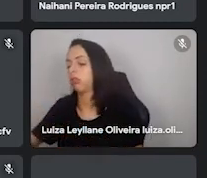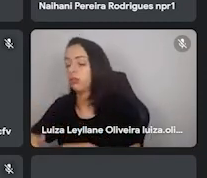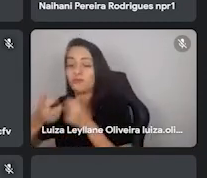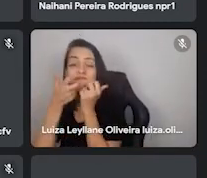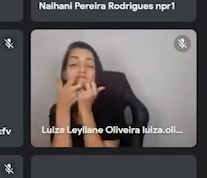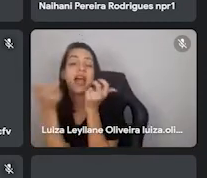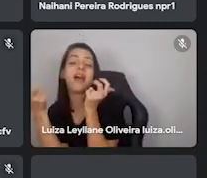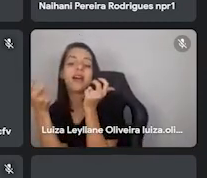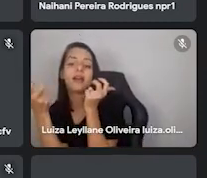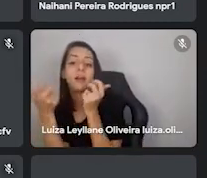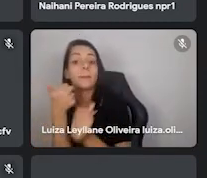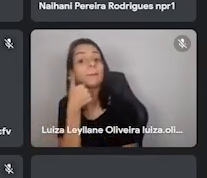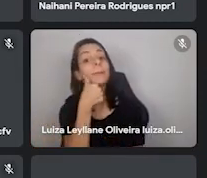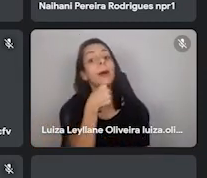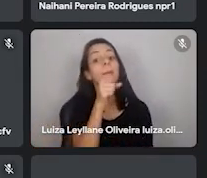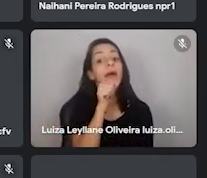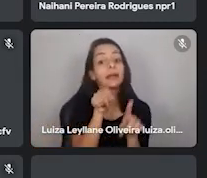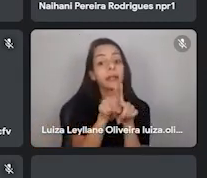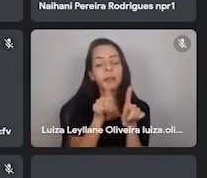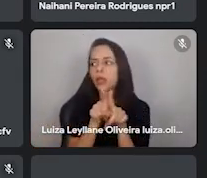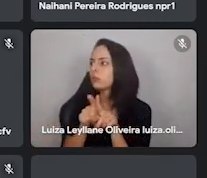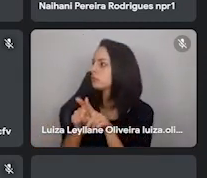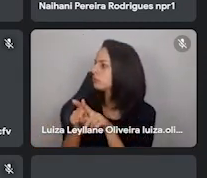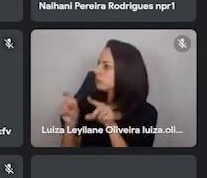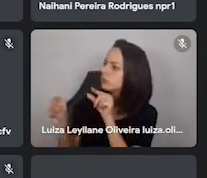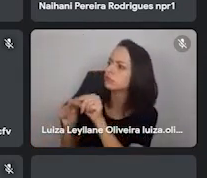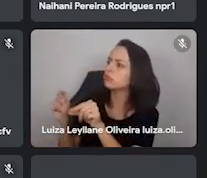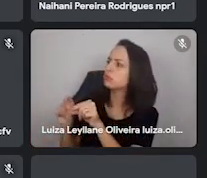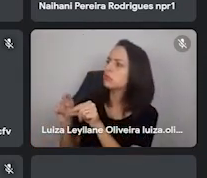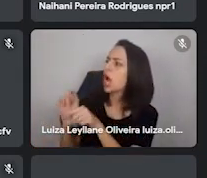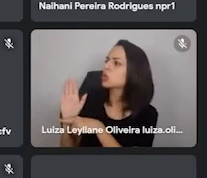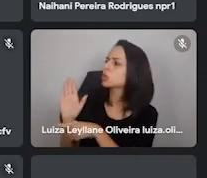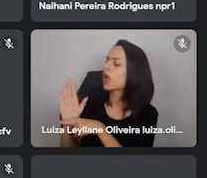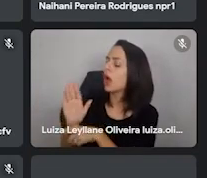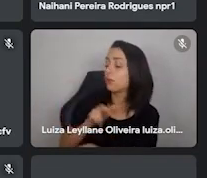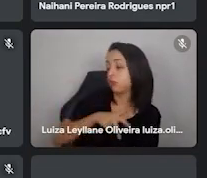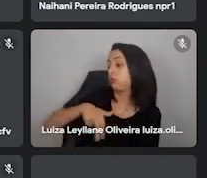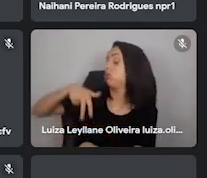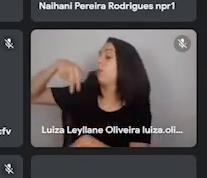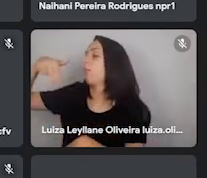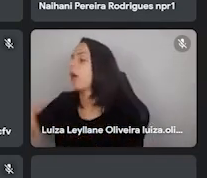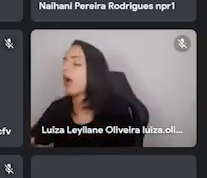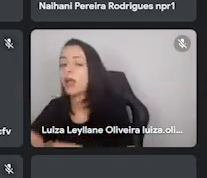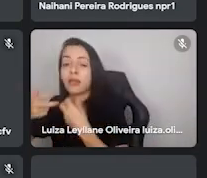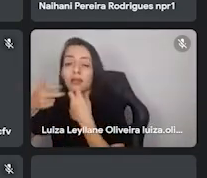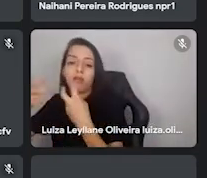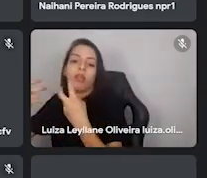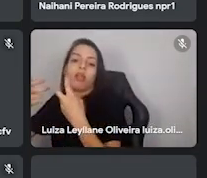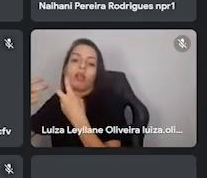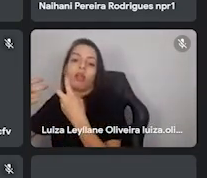mãe correu para ajudar. Foram 4 mortes.